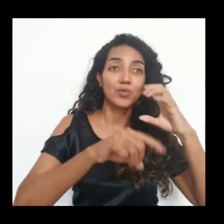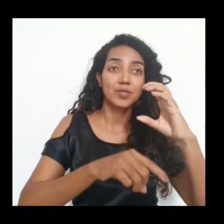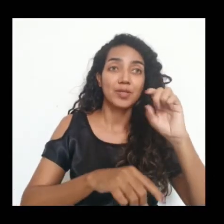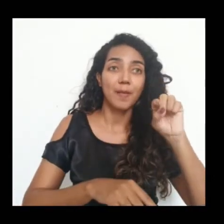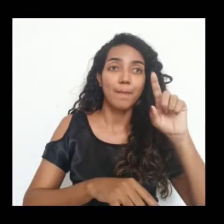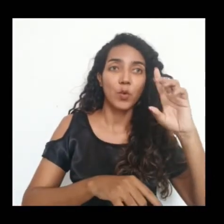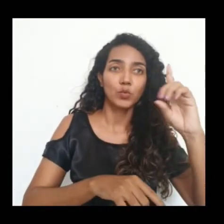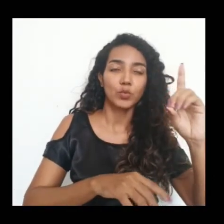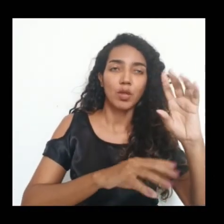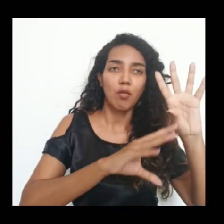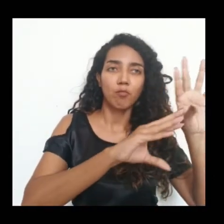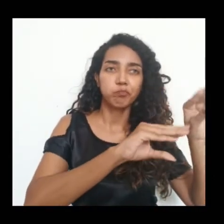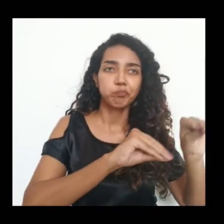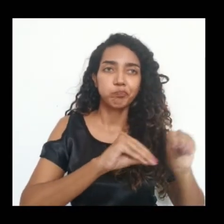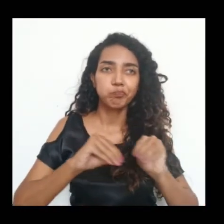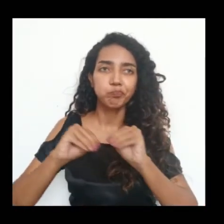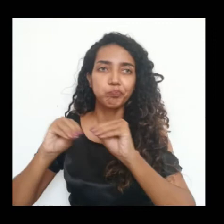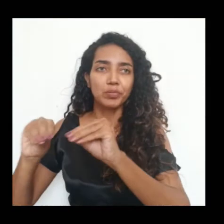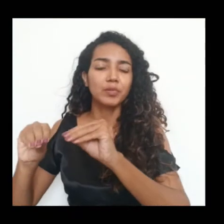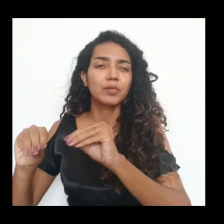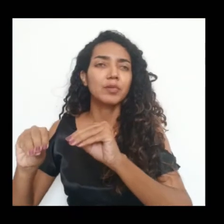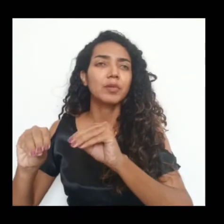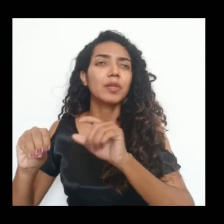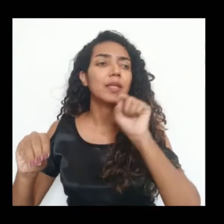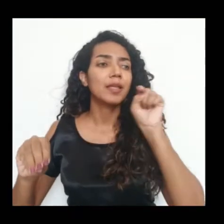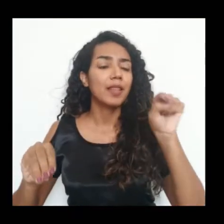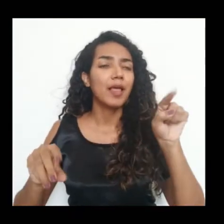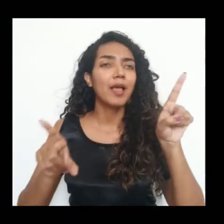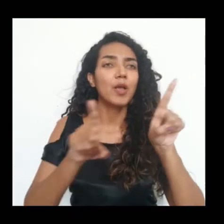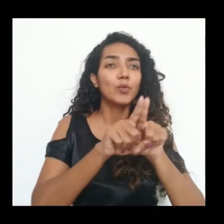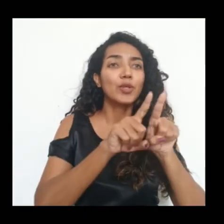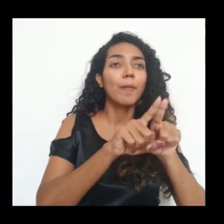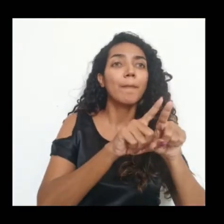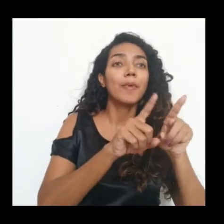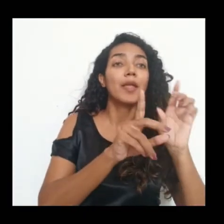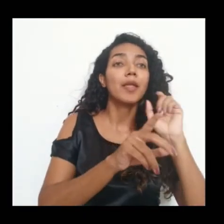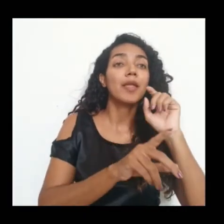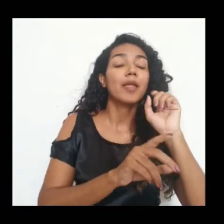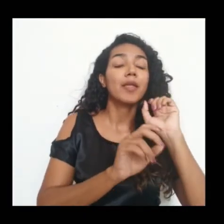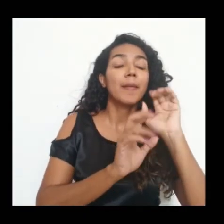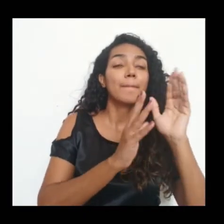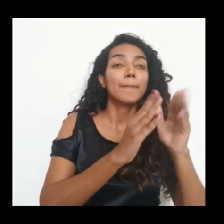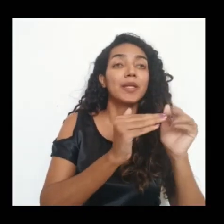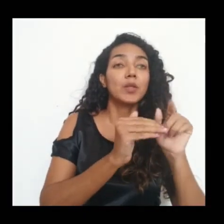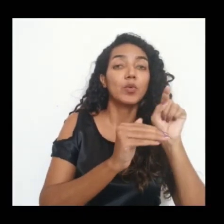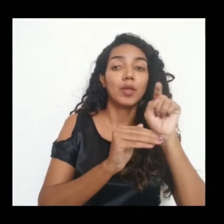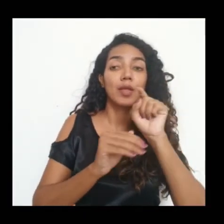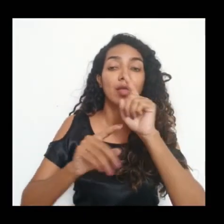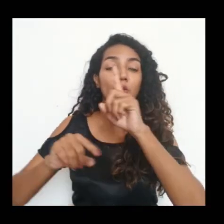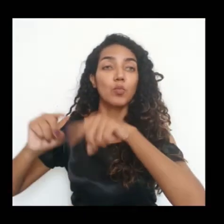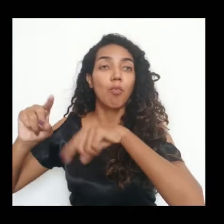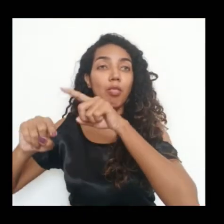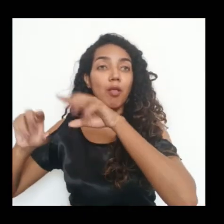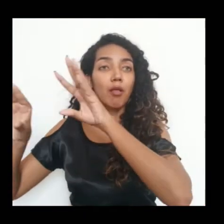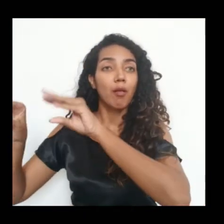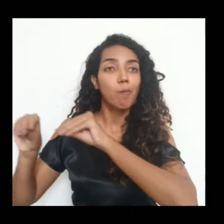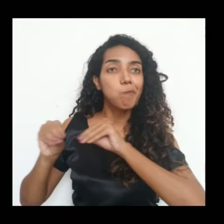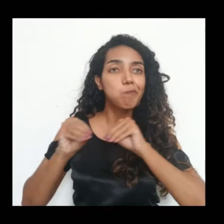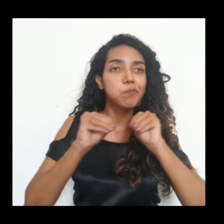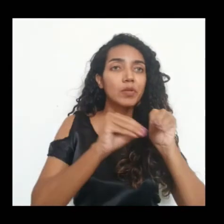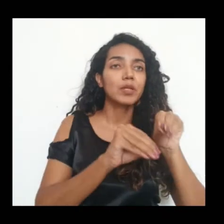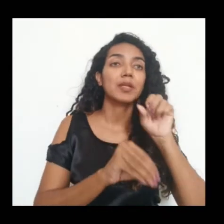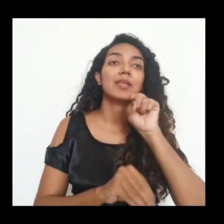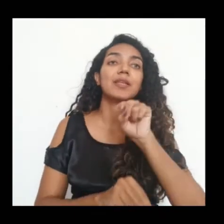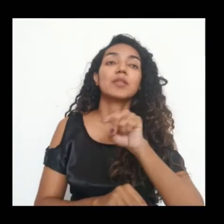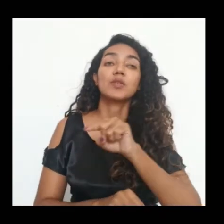C.D, eu também mandei importar todos os elementos do pacote A.B. Isso pode gerar problema, principalmente